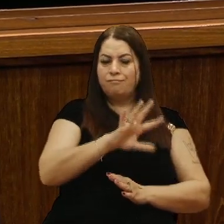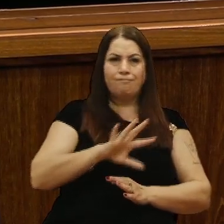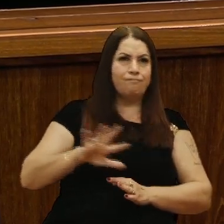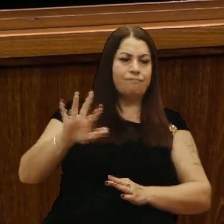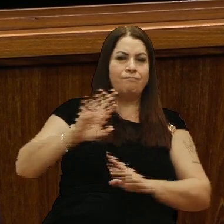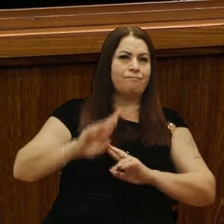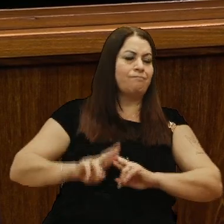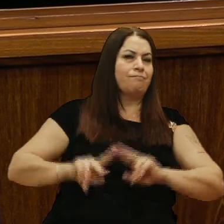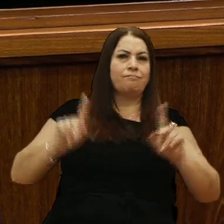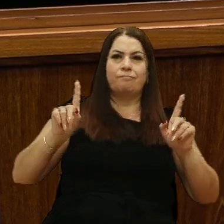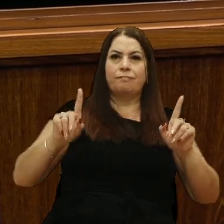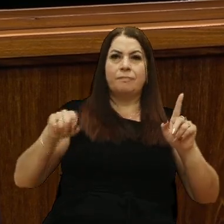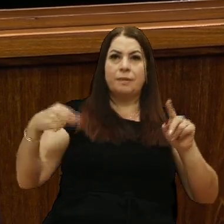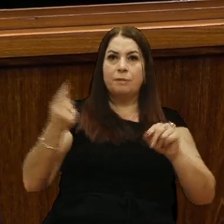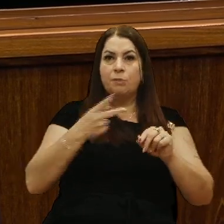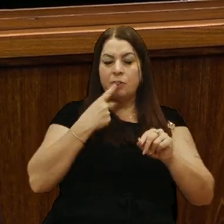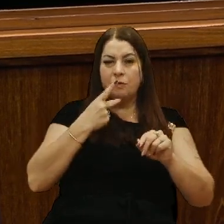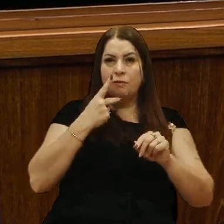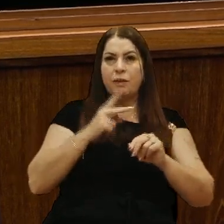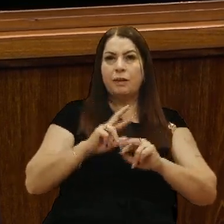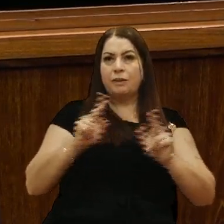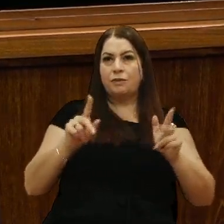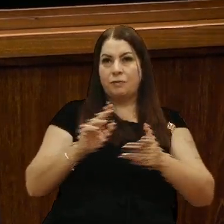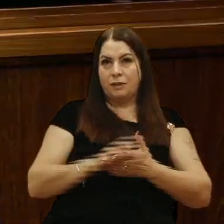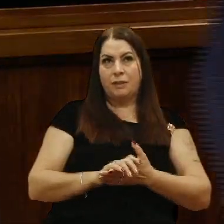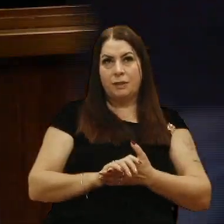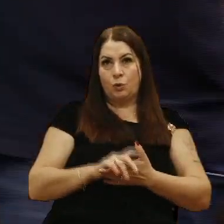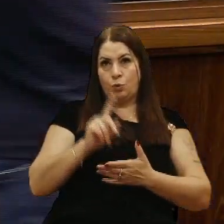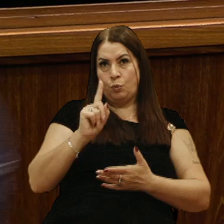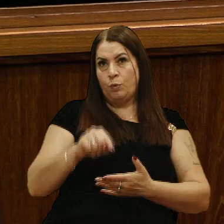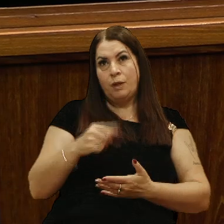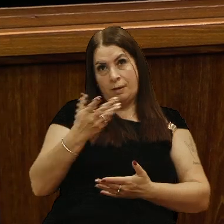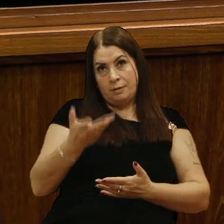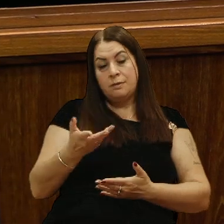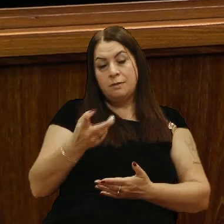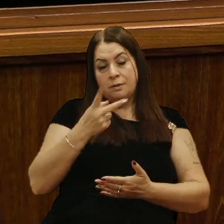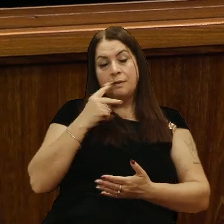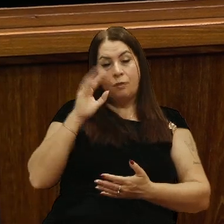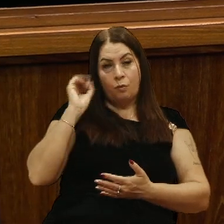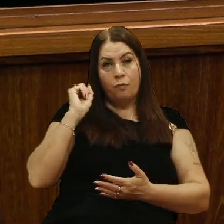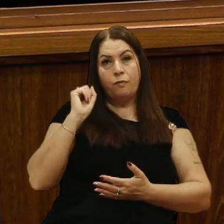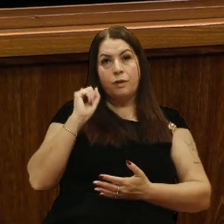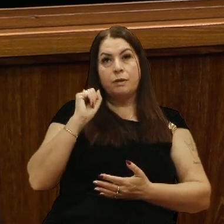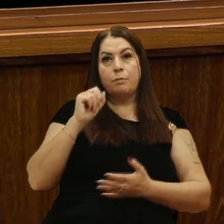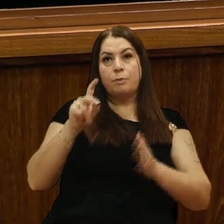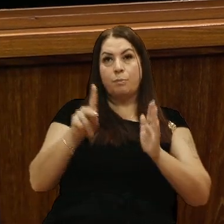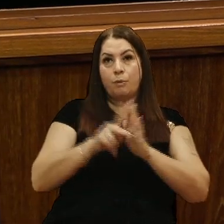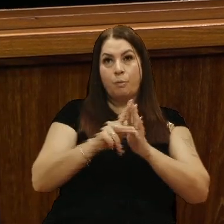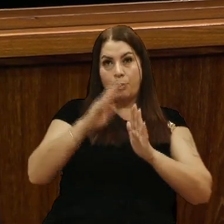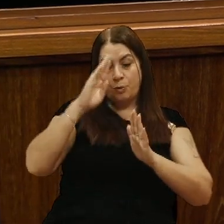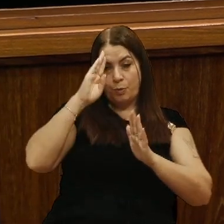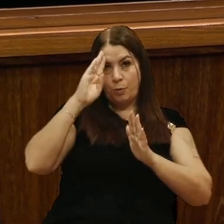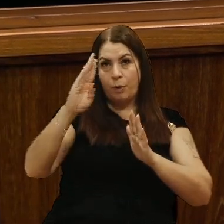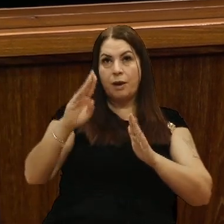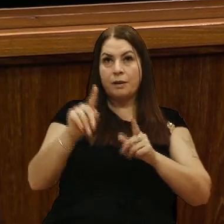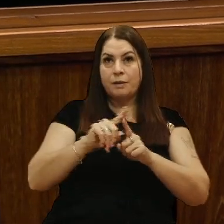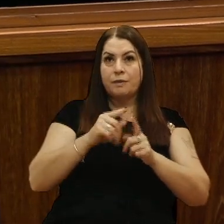totalmente diferente e falas totalmente diferentes do que essas que foram ouvidas pelos próprios guardas